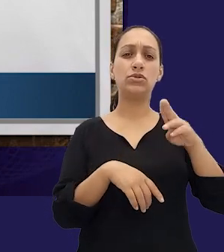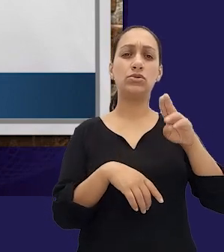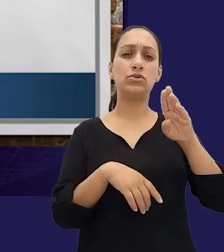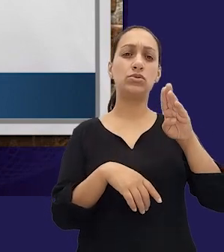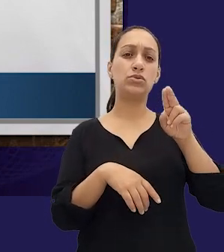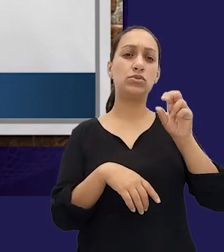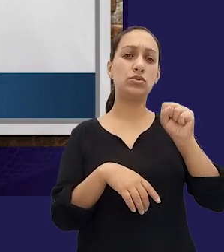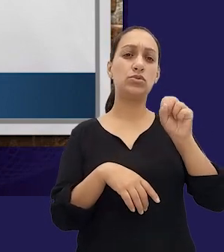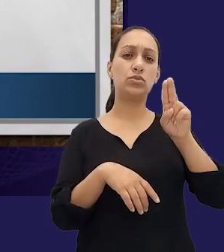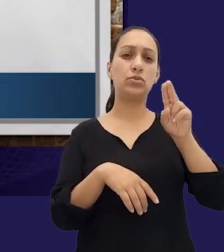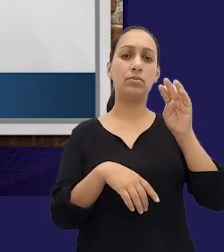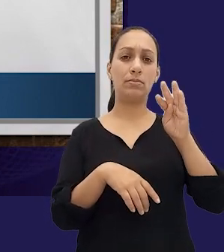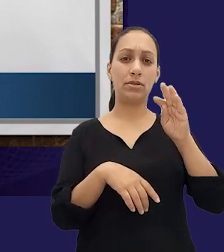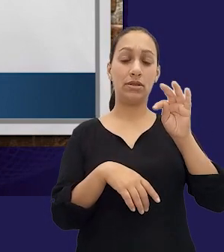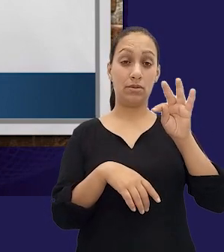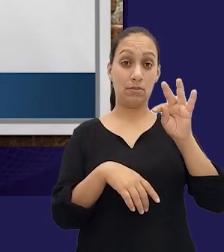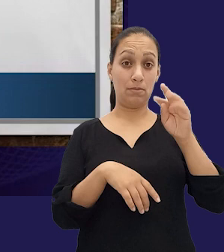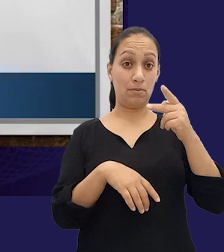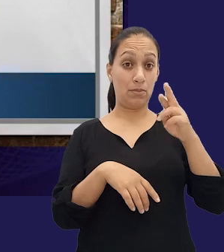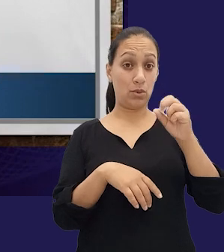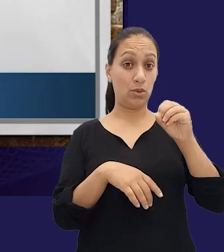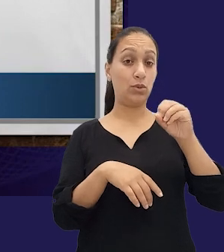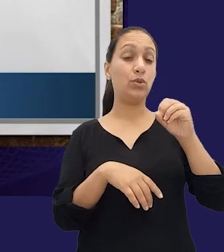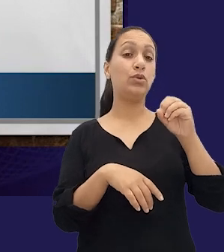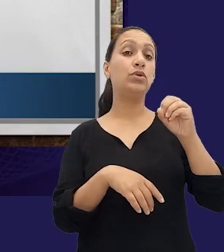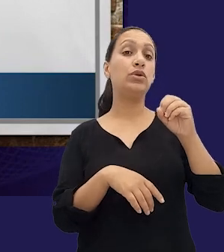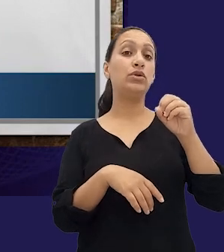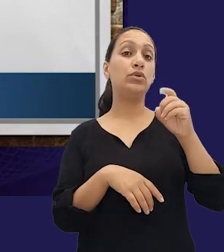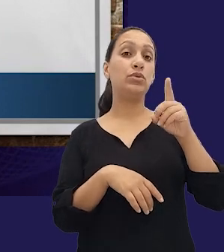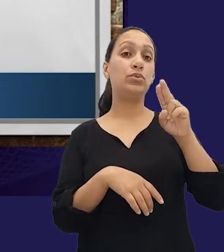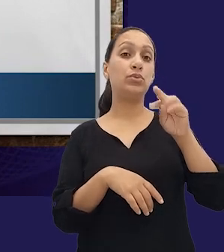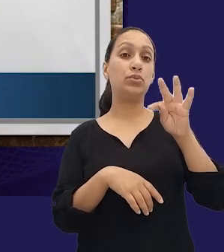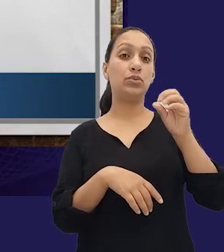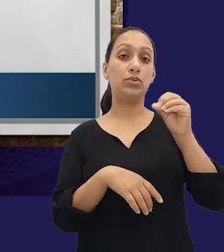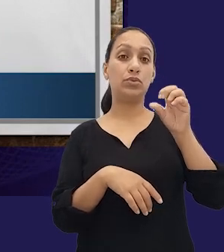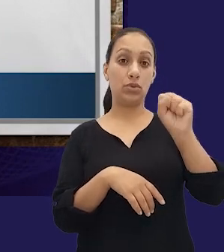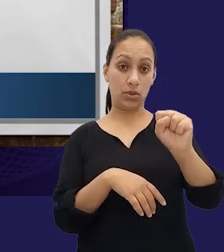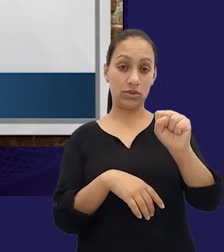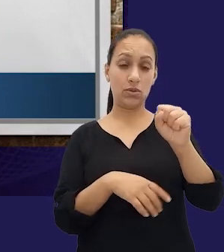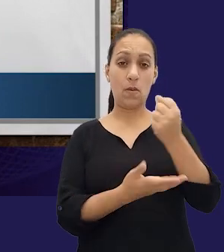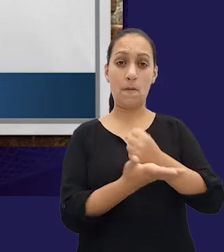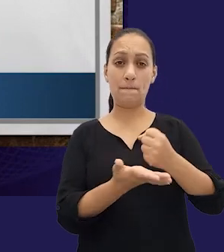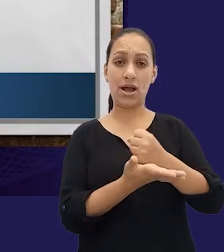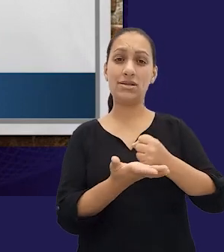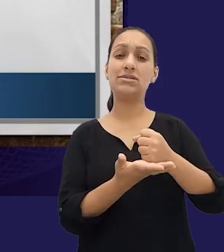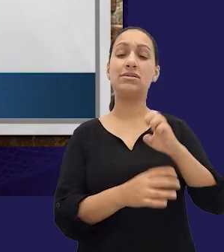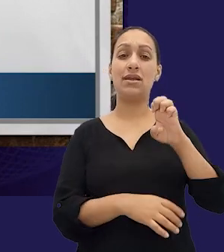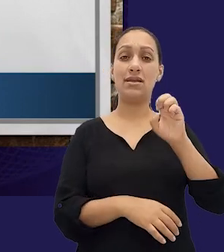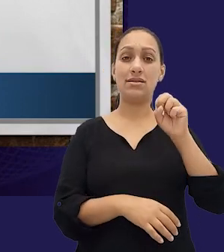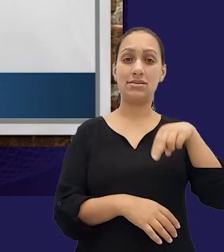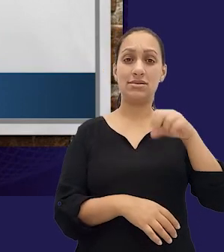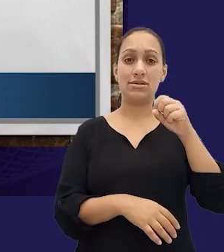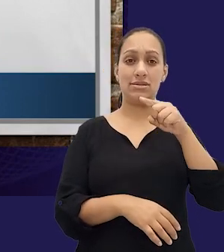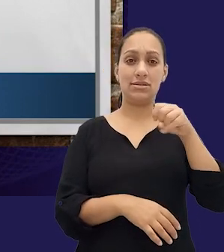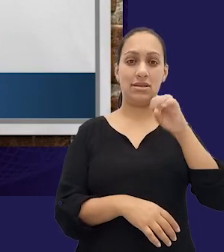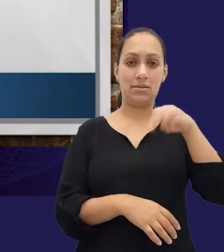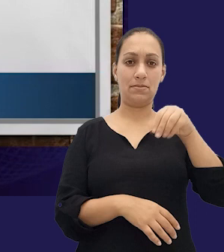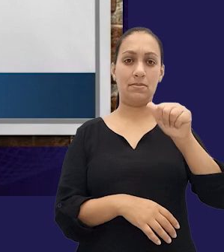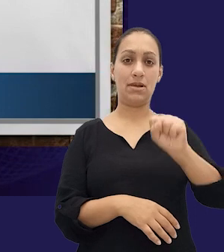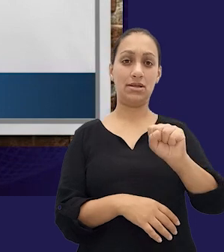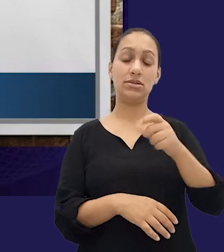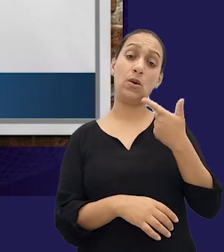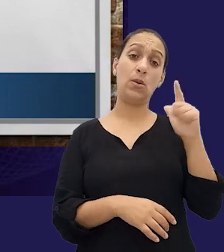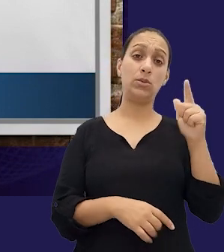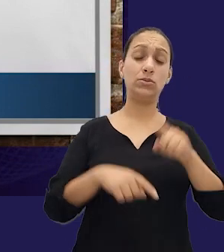enzimas líticas que esses fagos produzem. Então, alguns produtos à base dessas enzimas, né? E